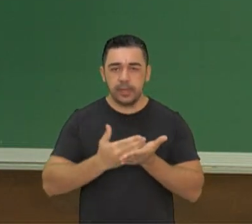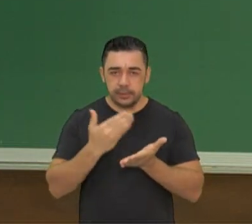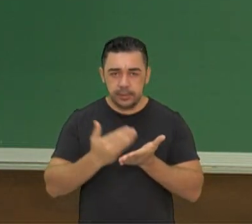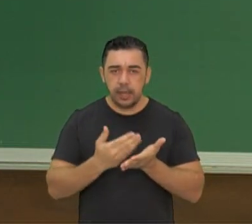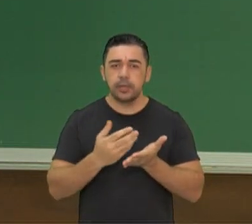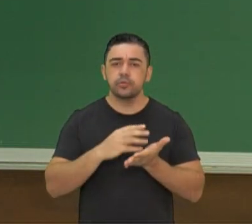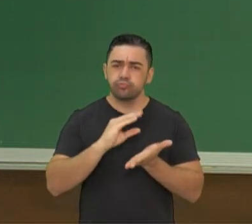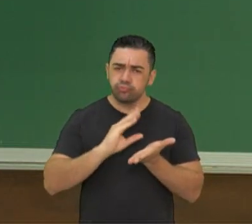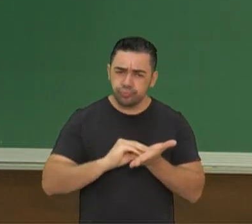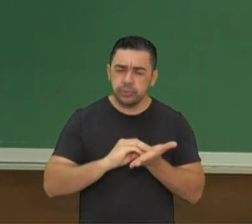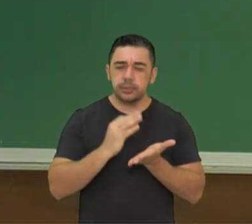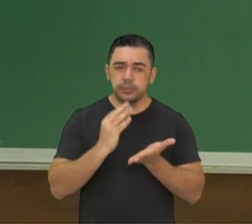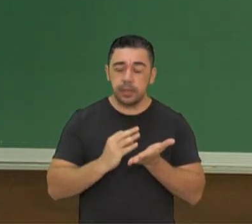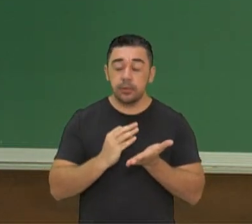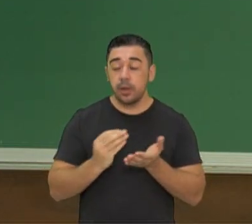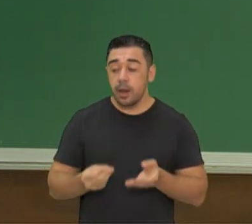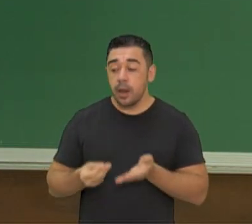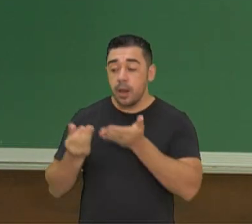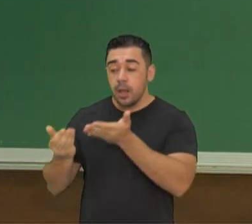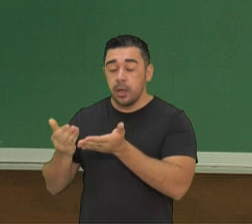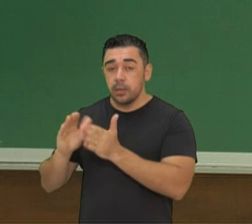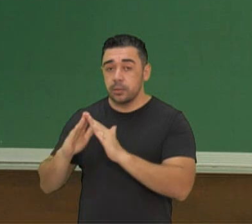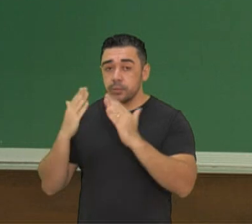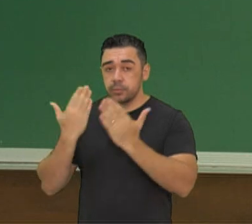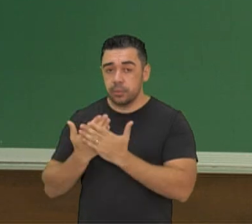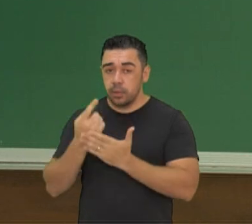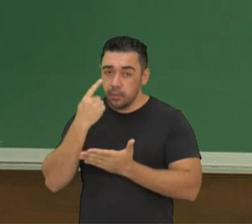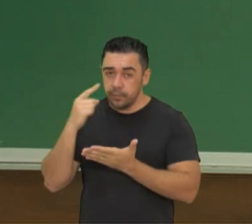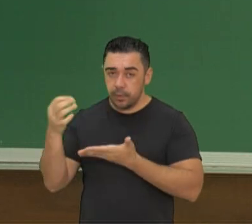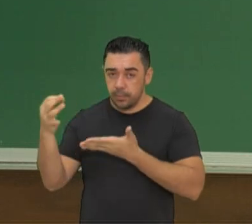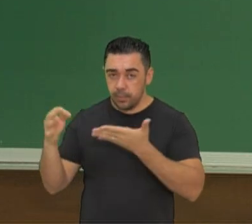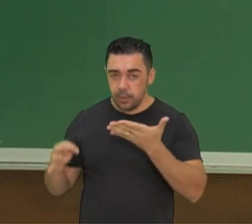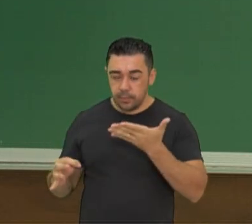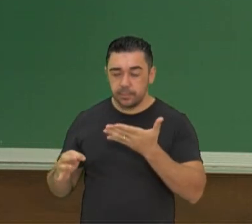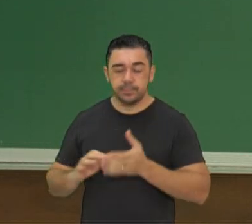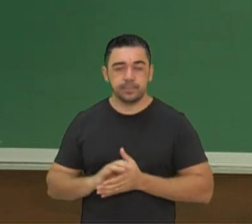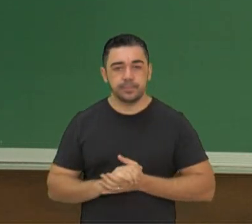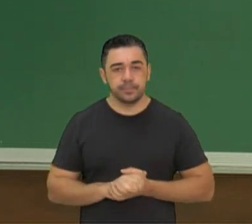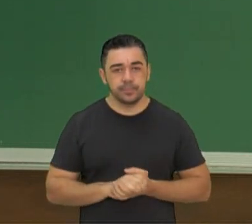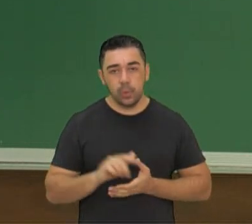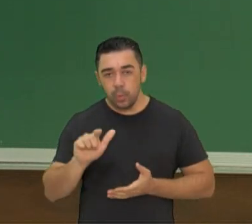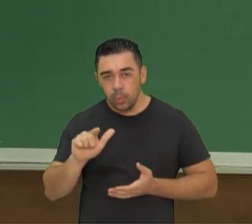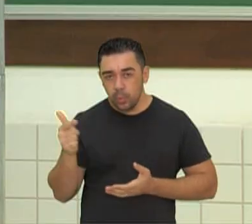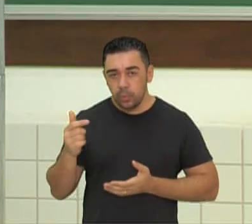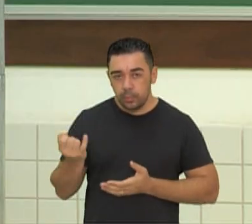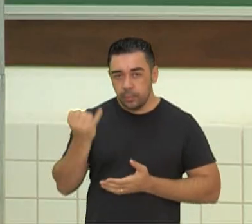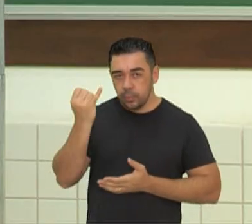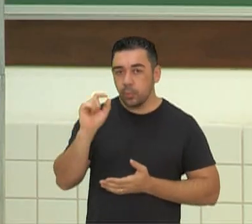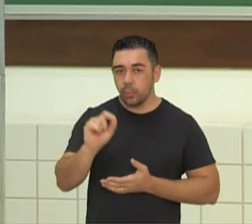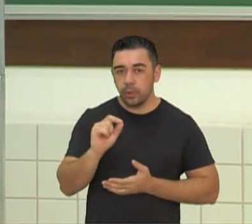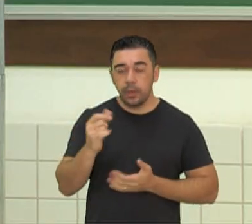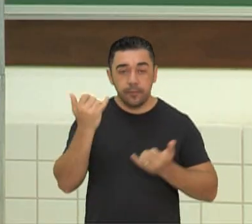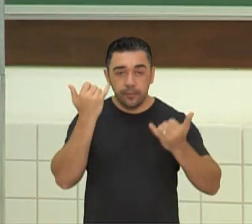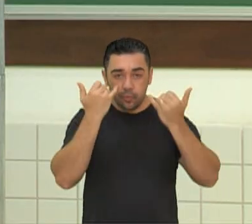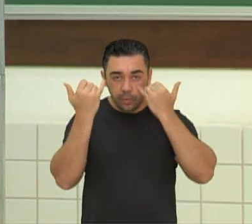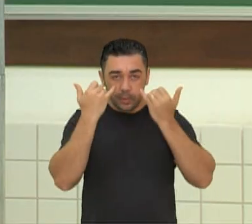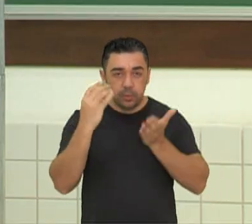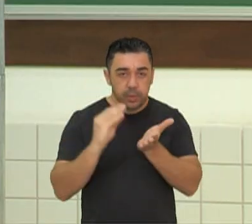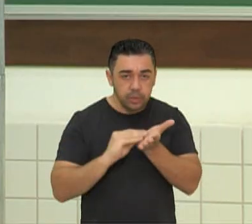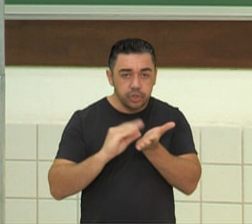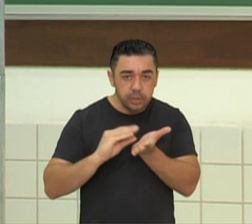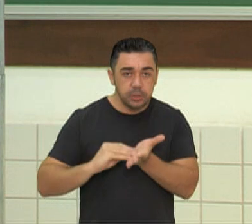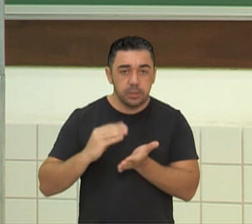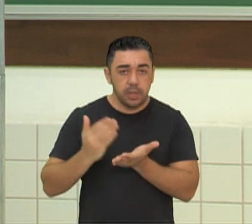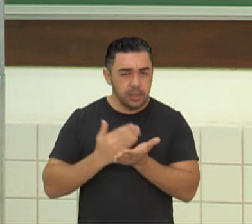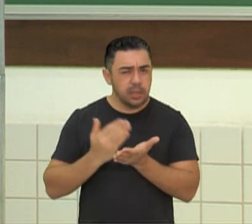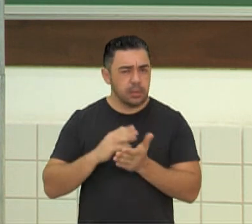caderno e daí leva lá na escola para fazer a conferência, tá bom? Outra coisa importante, anote as informações no seu caderno, tá? Nós